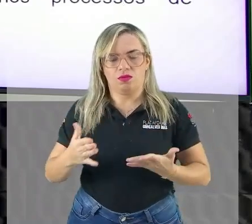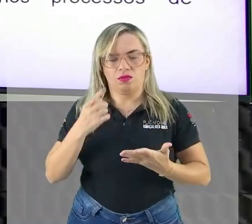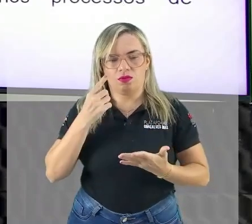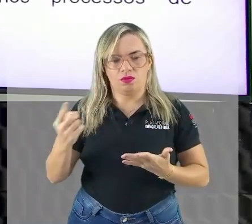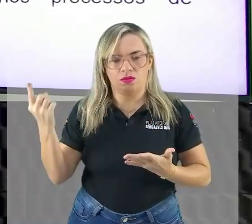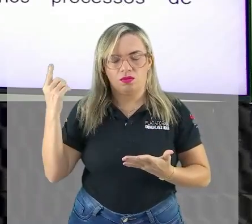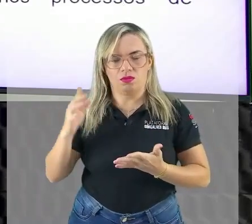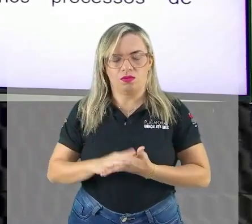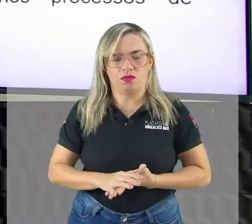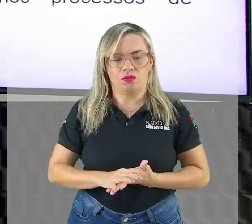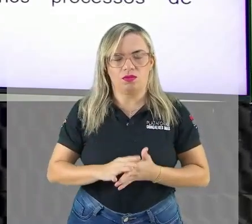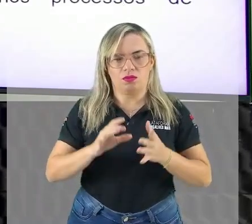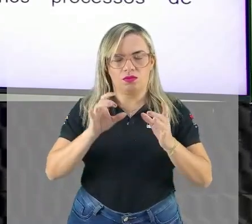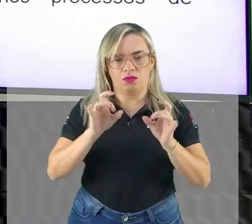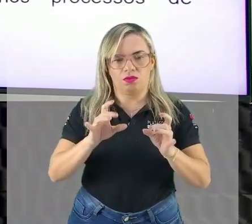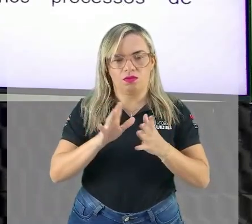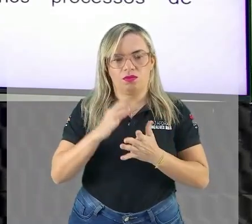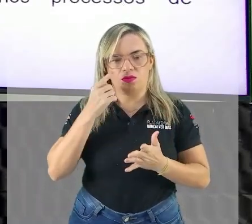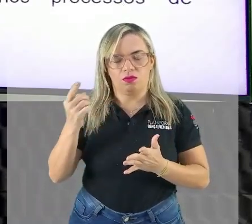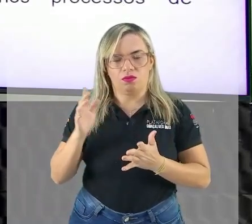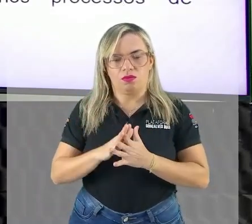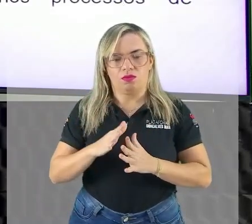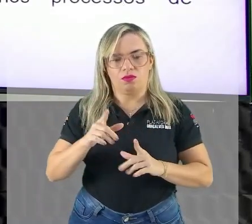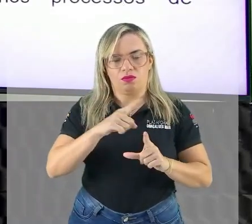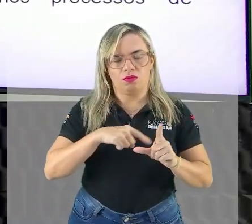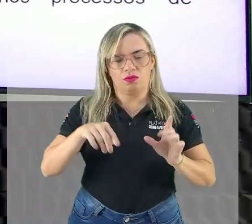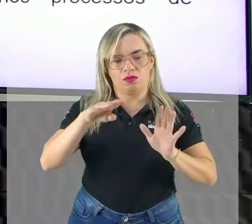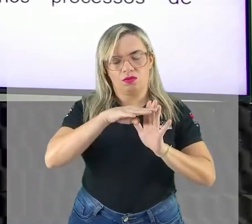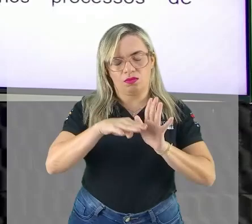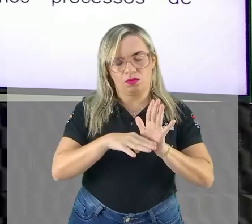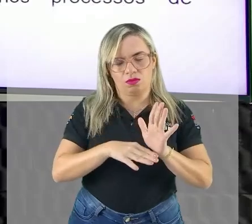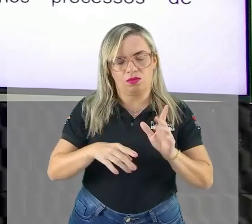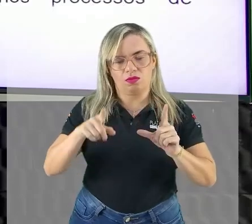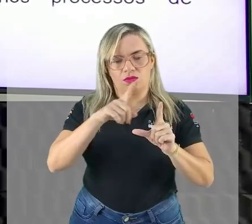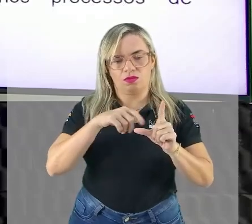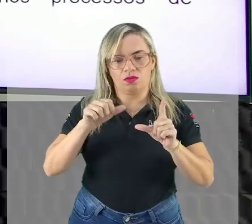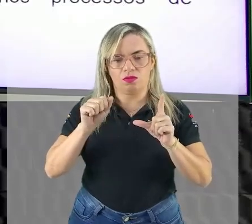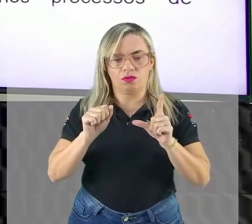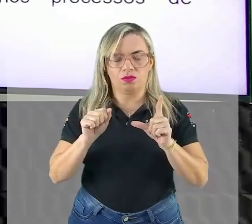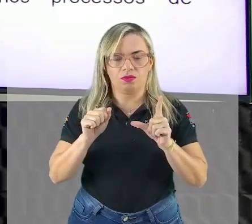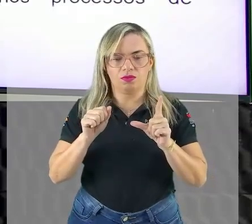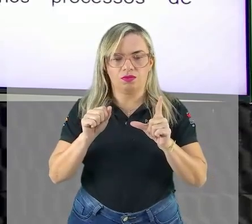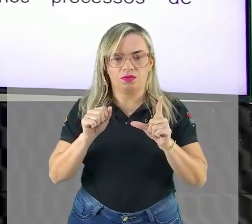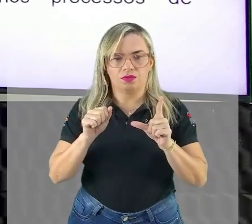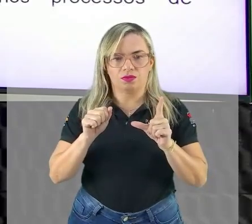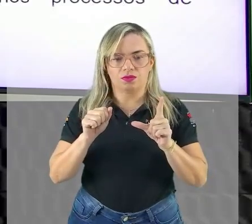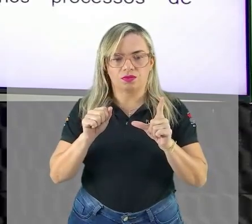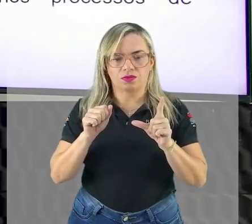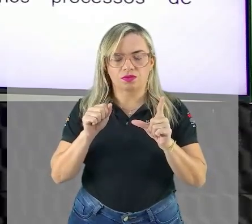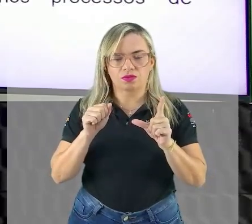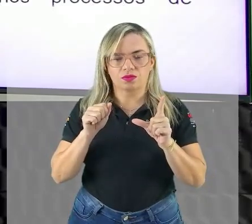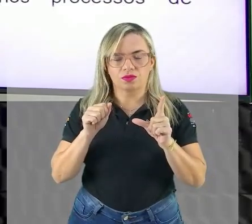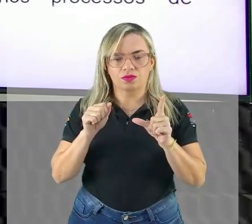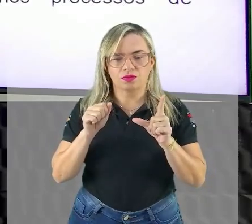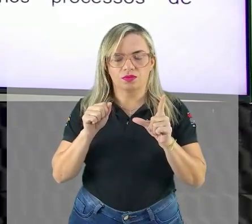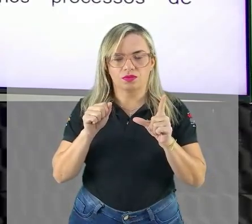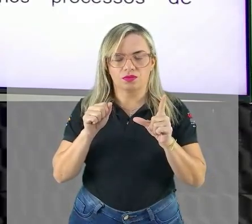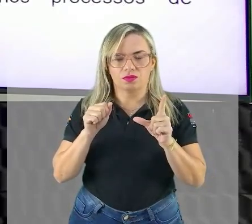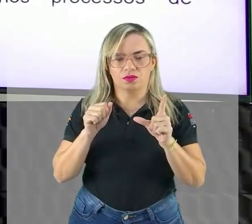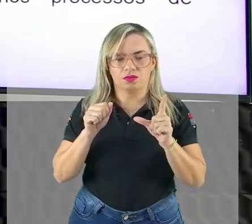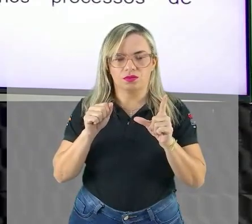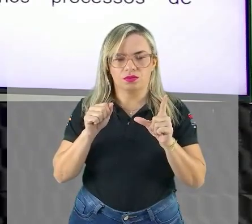vai detalhar as alternativas e vamos ver qual é o gabarito da questão. Alternativa A. Será que a visão positiva diz respeito